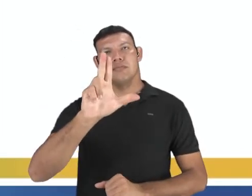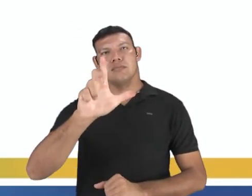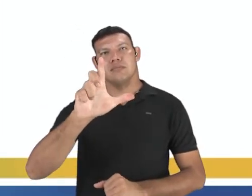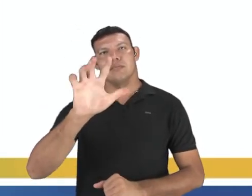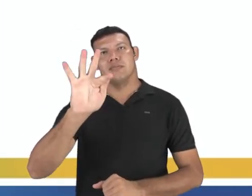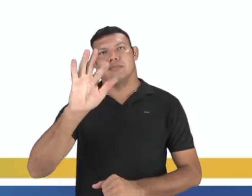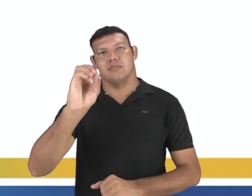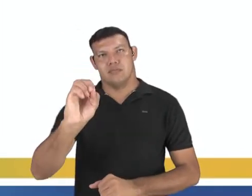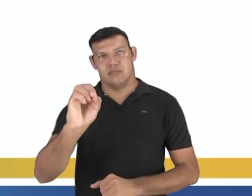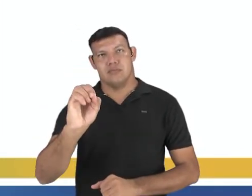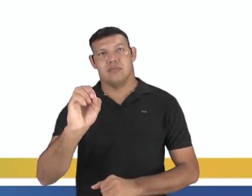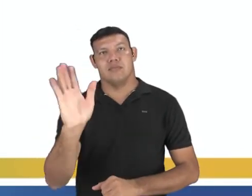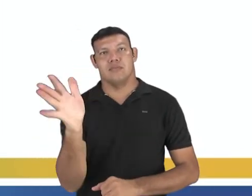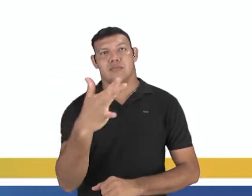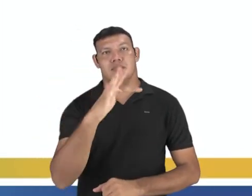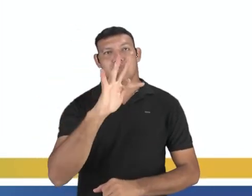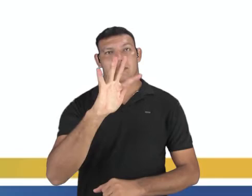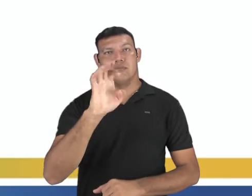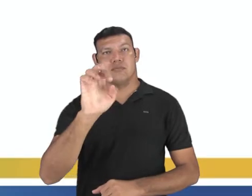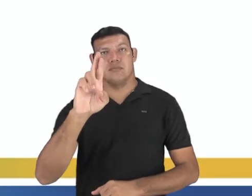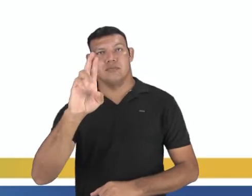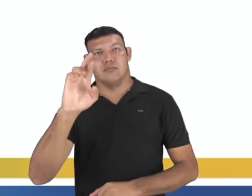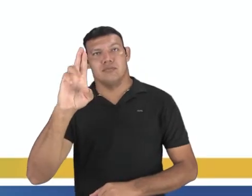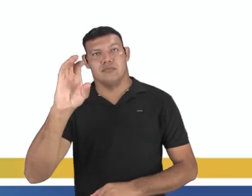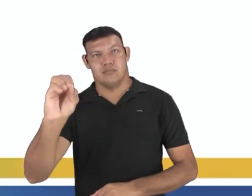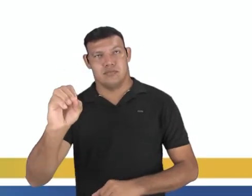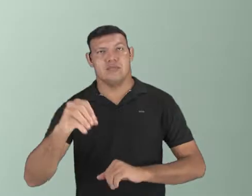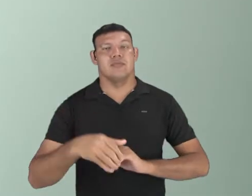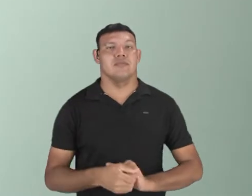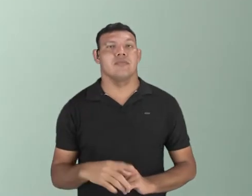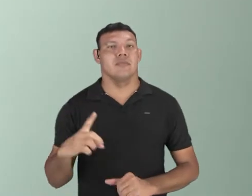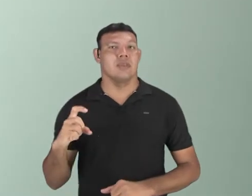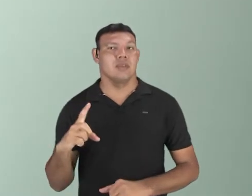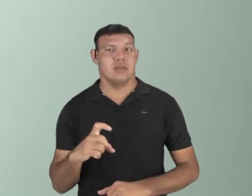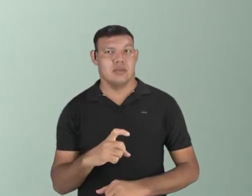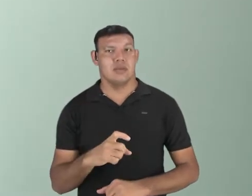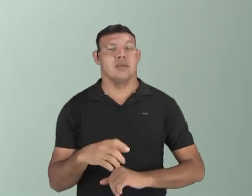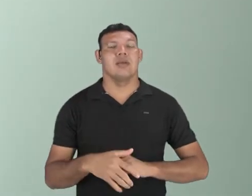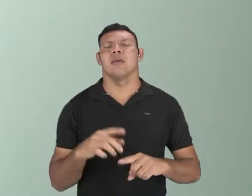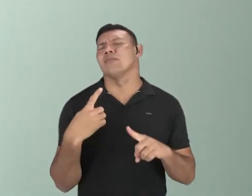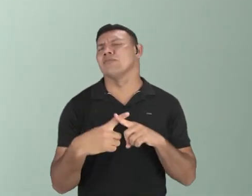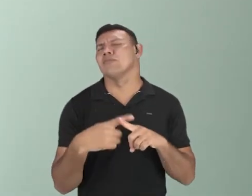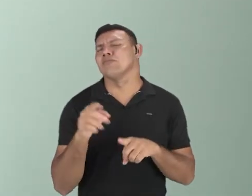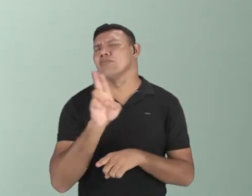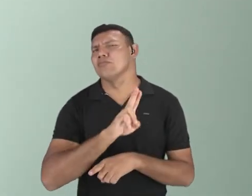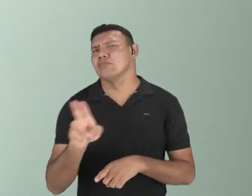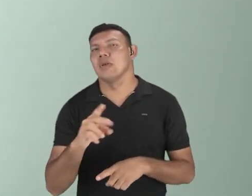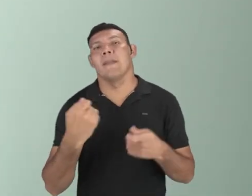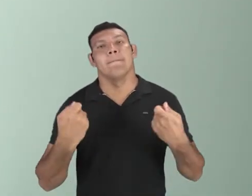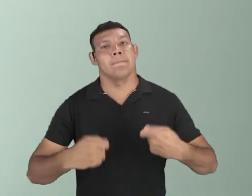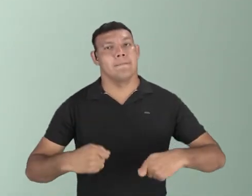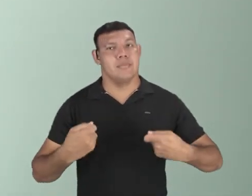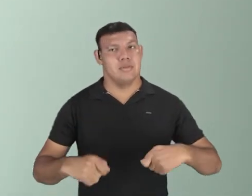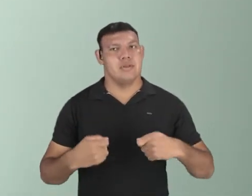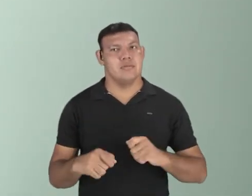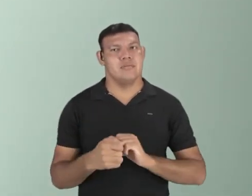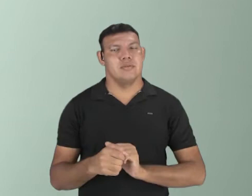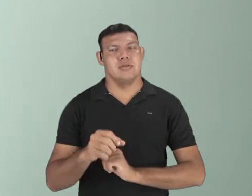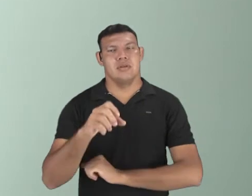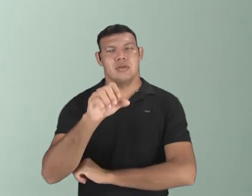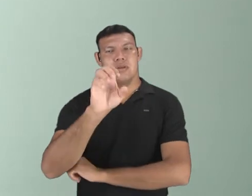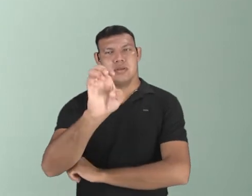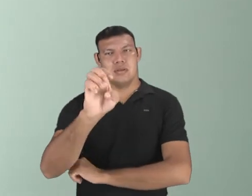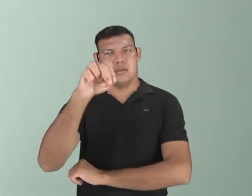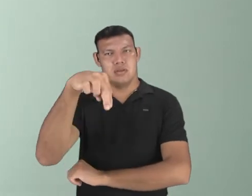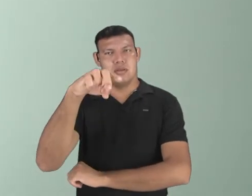as ferrobactérias e as nitrobactérias. Por que que elas têm esse nome, pessoal? Sulfobactérias porque elas necessitam de